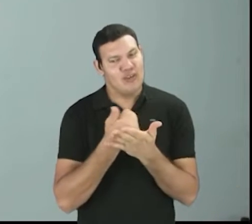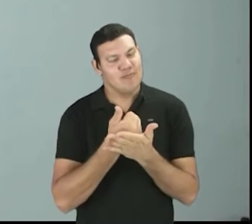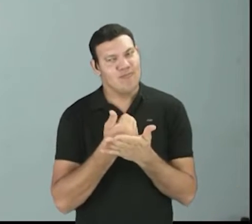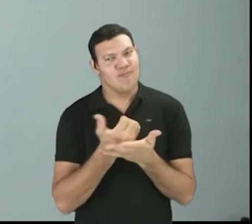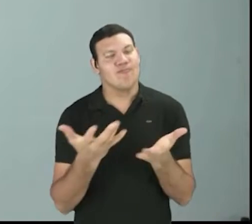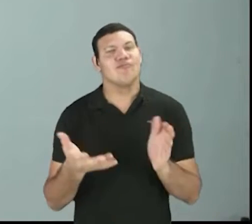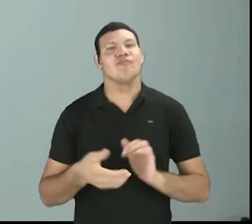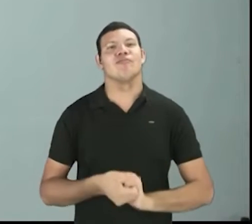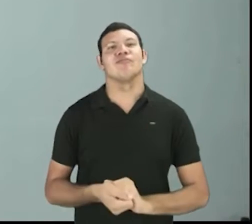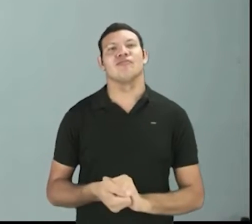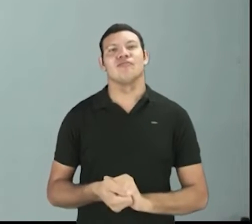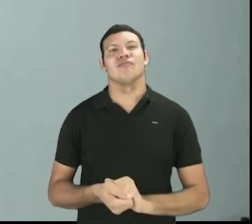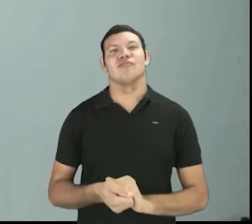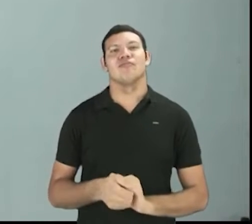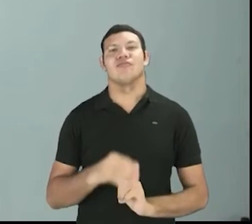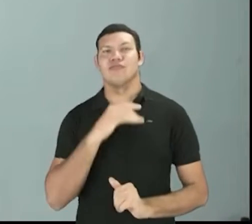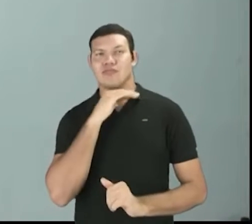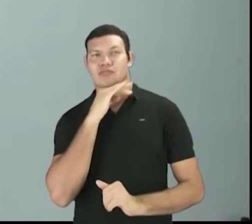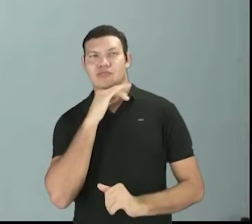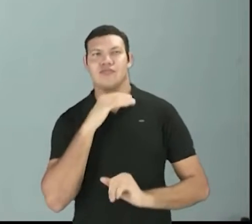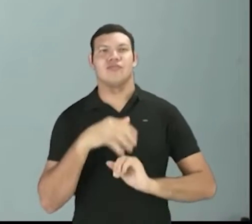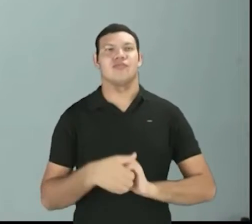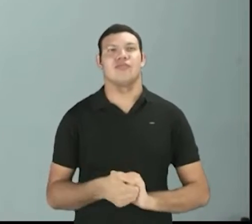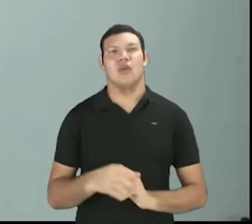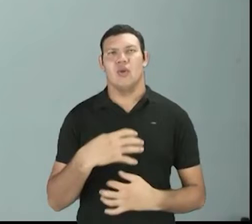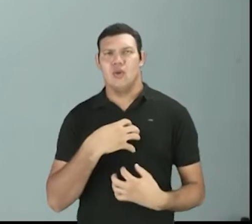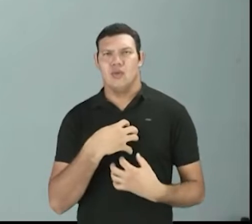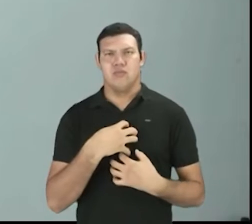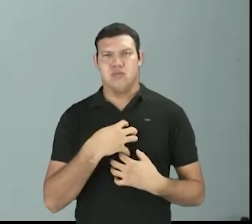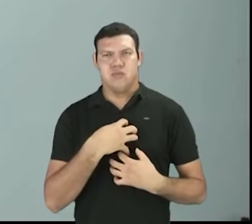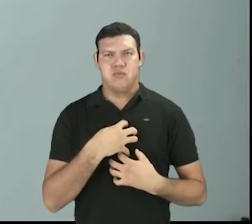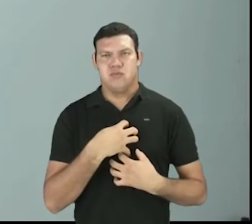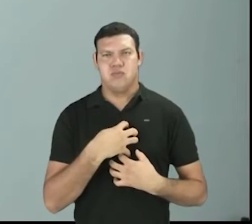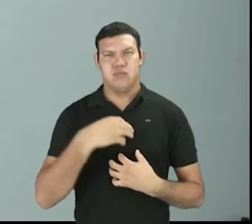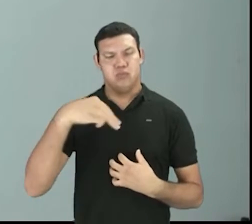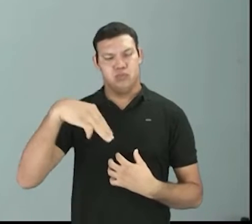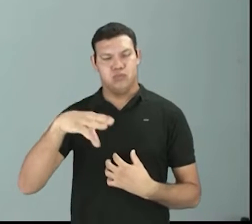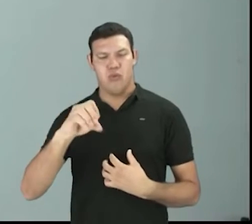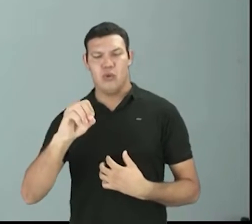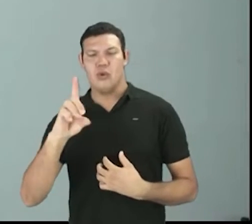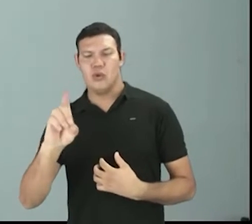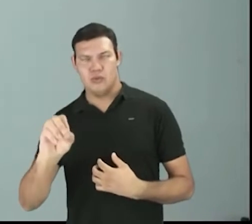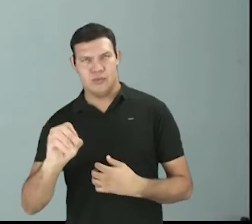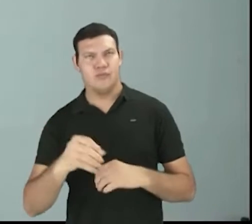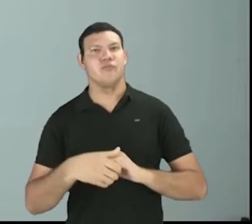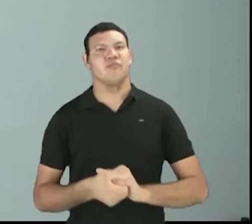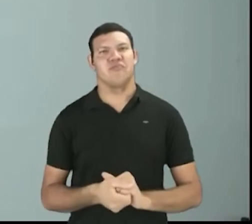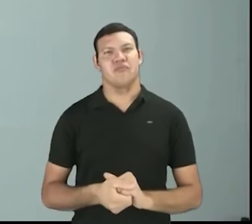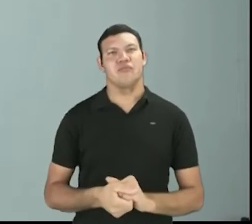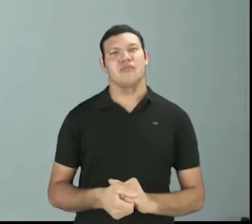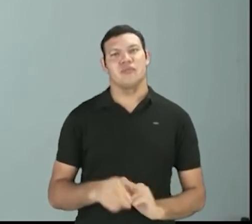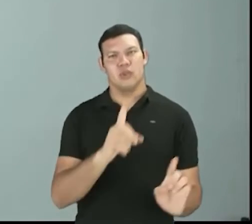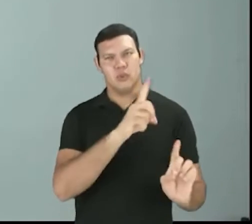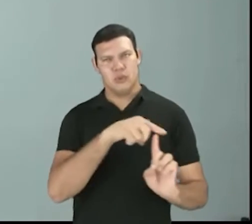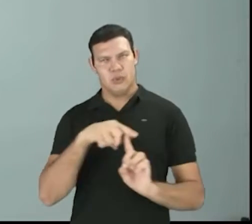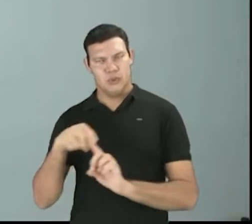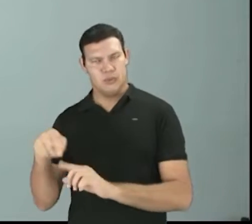oferecer perigo. Então, os advérbios de modo também são fundamentais, como todos os tipos de